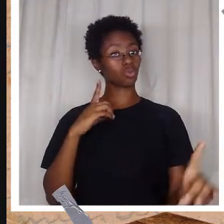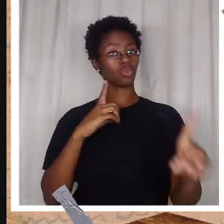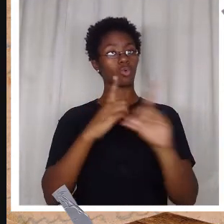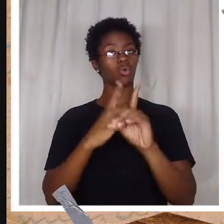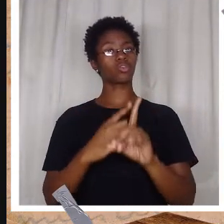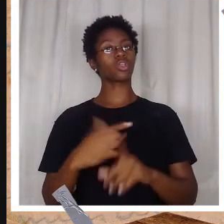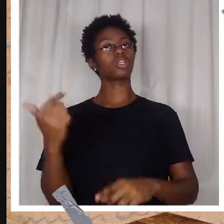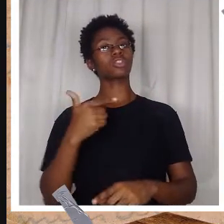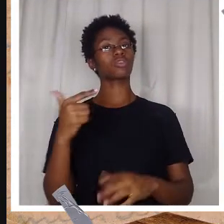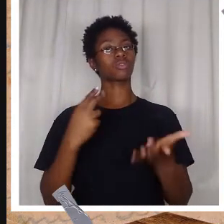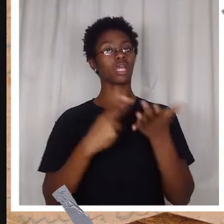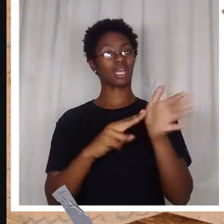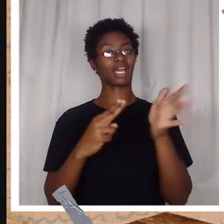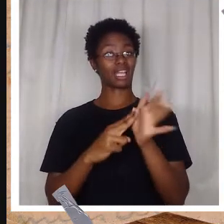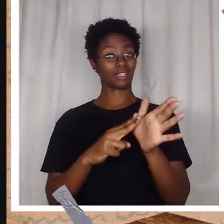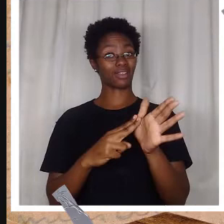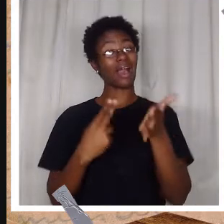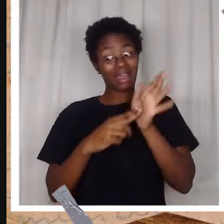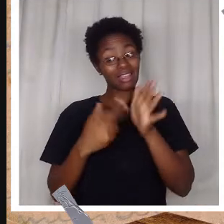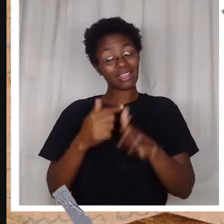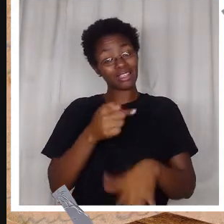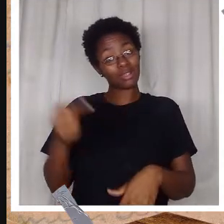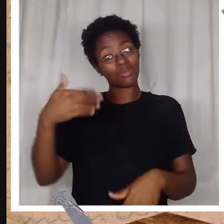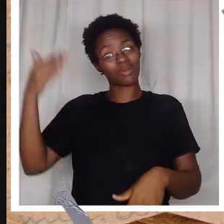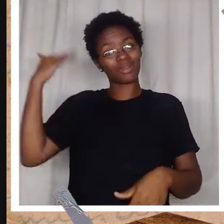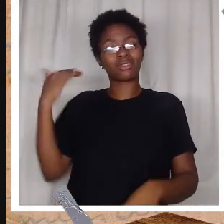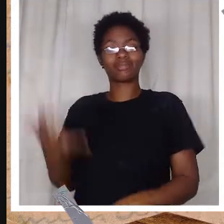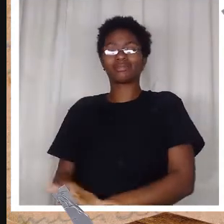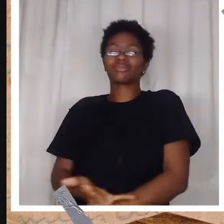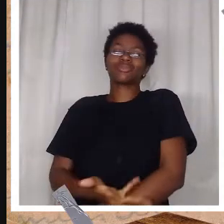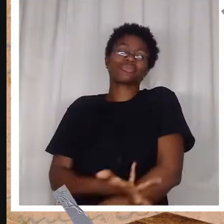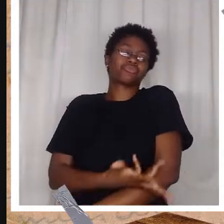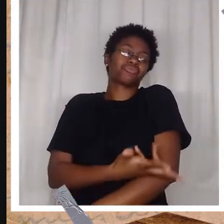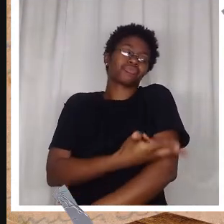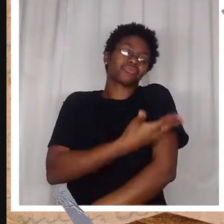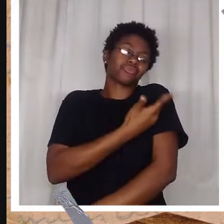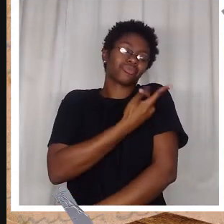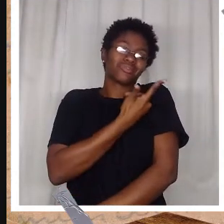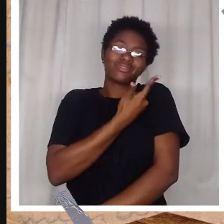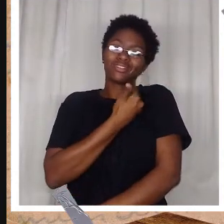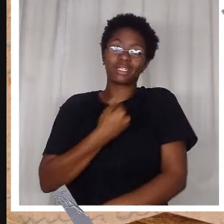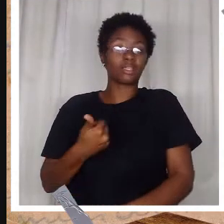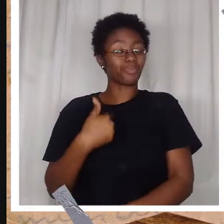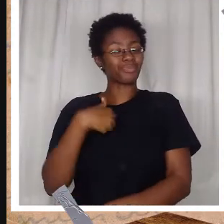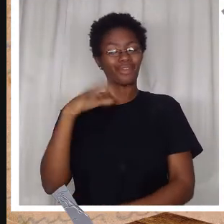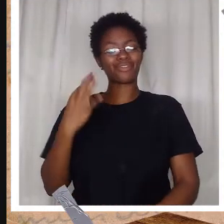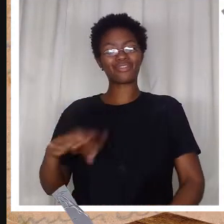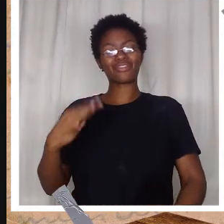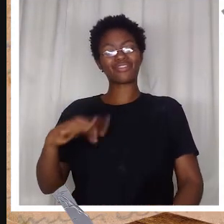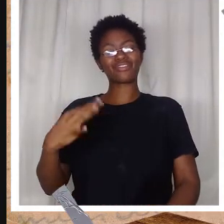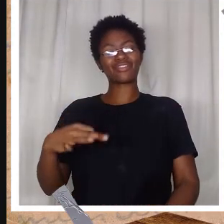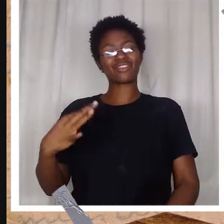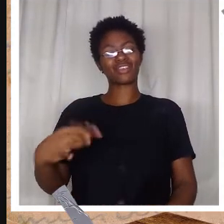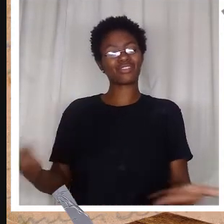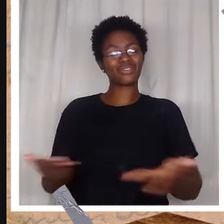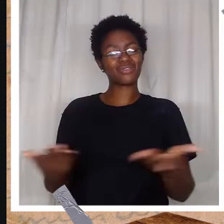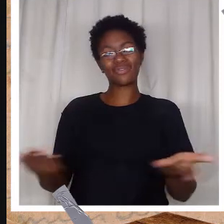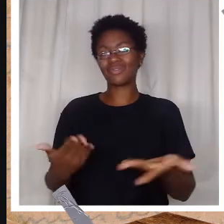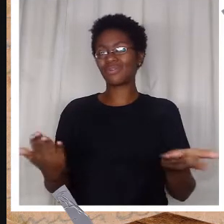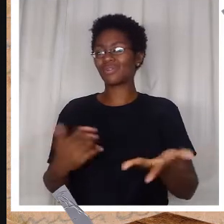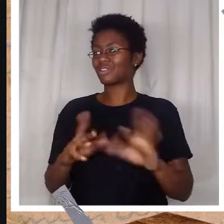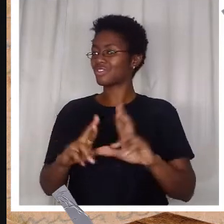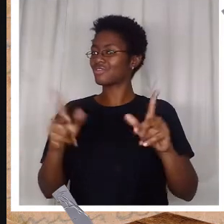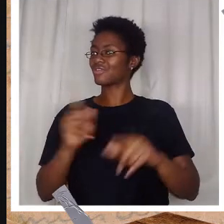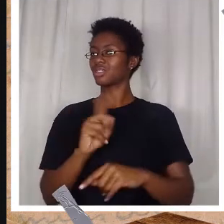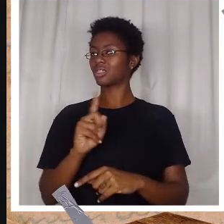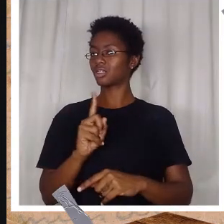carta. A carta da semana passada emocionou muito a todos nós. Tenho certeza que dessa vez não vai ser diferente. É uma